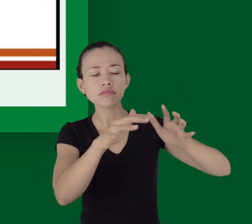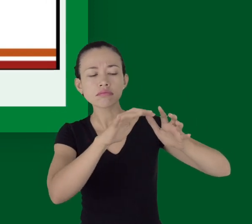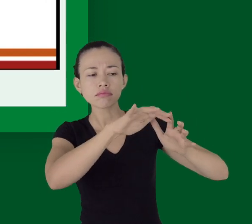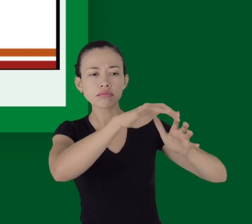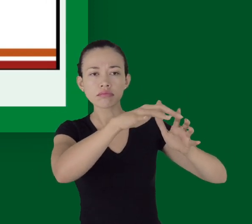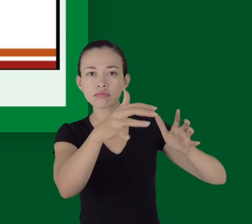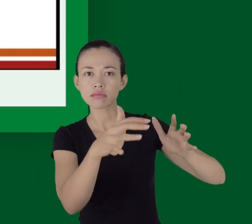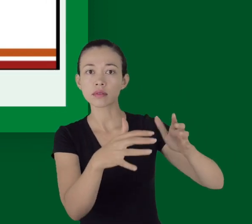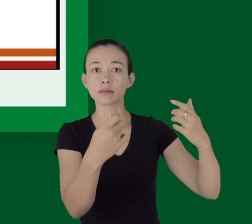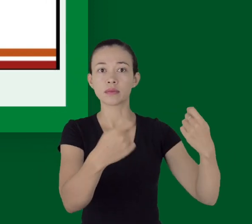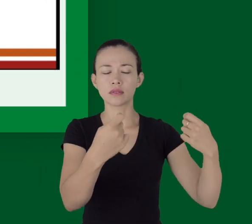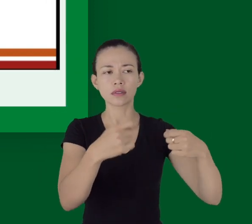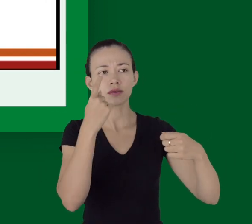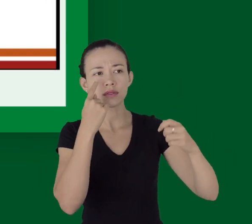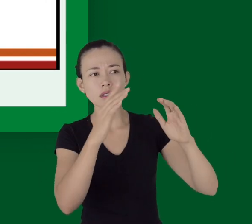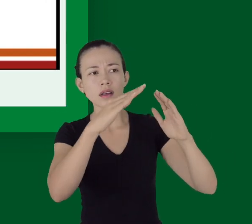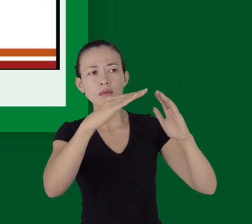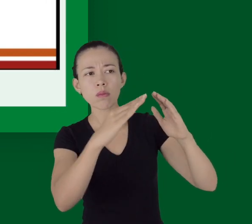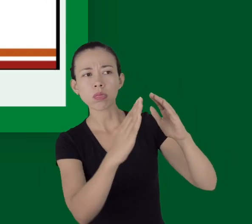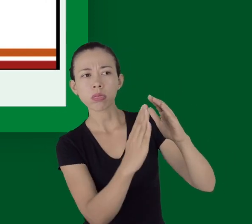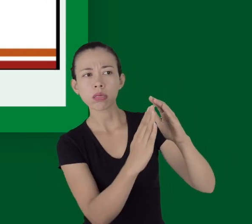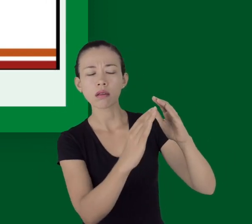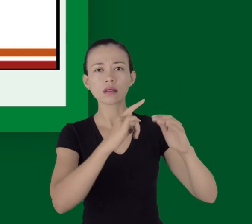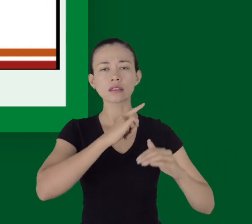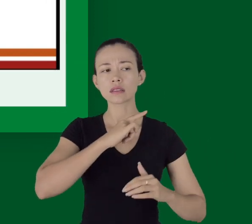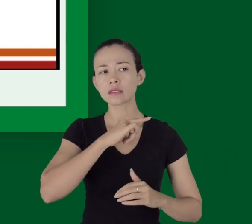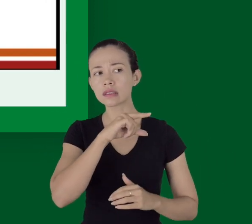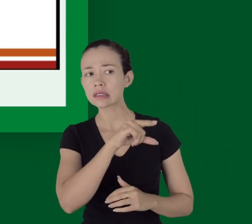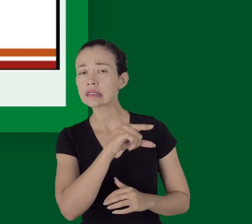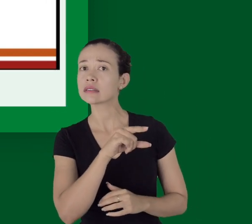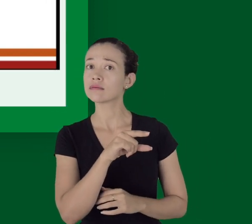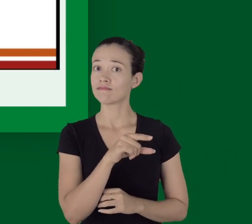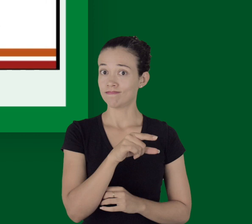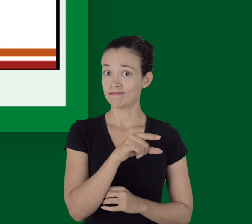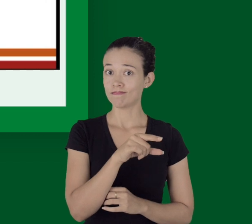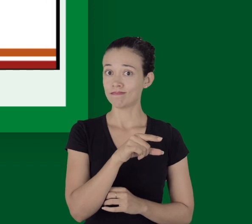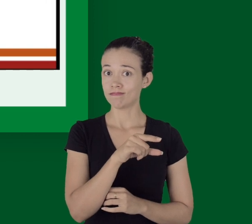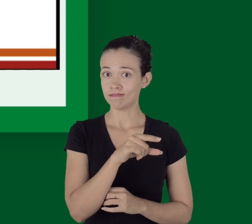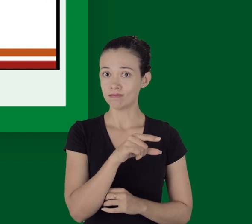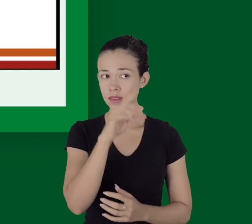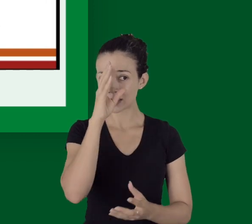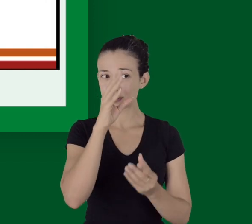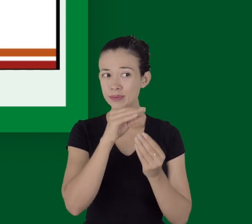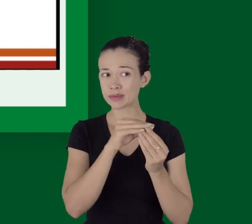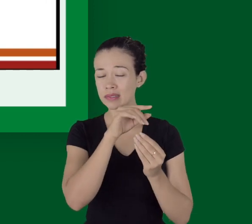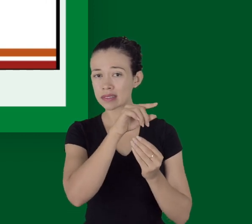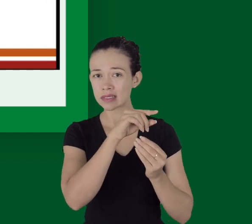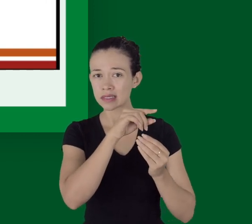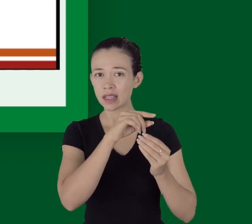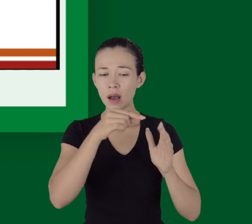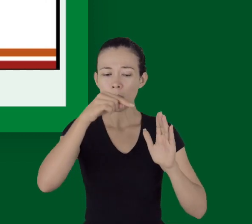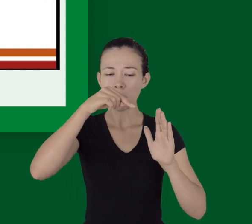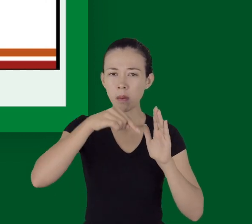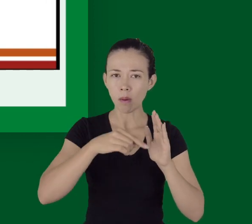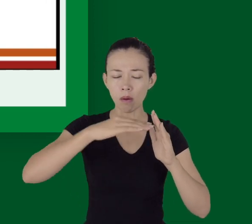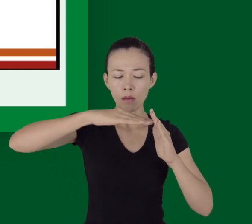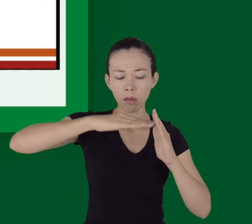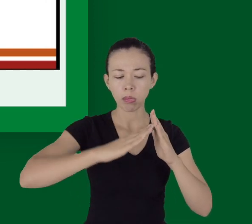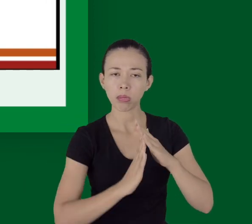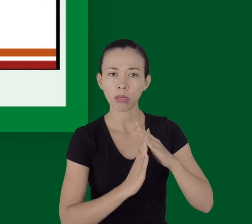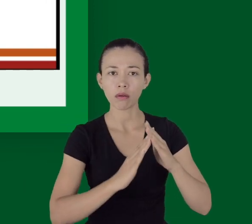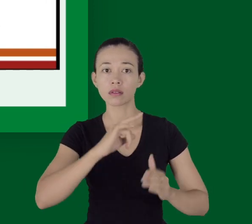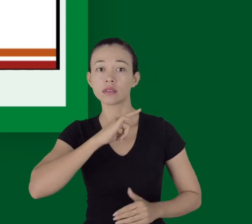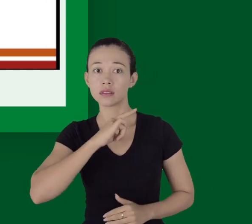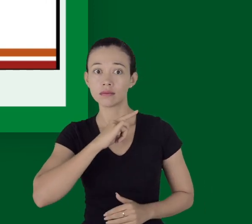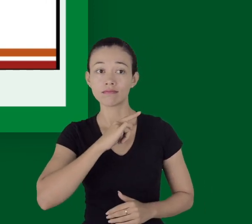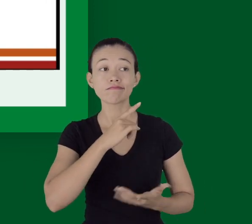craniana, palpado cuidadosamente para ver se tem sinais de flutuação ali, que pode, né, ser indicativo